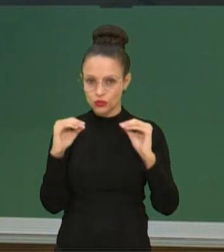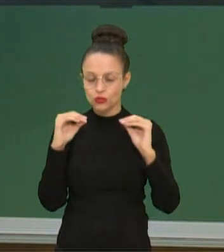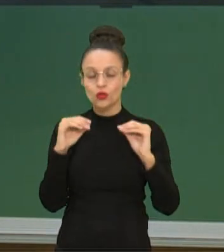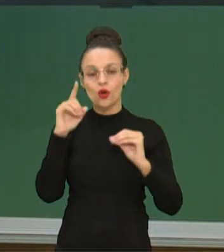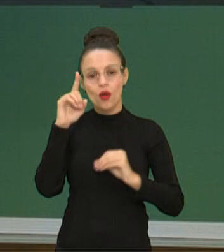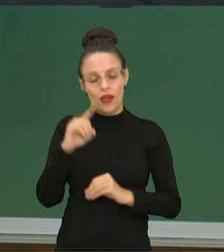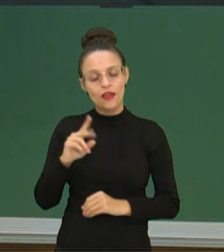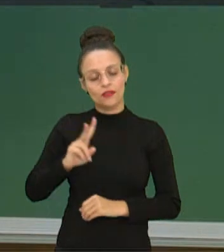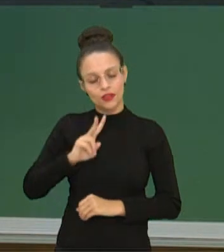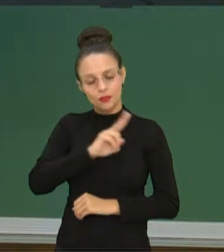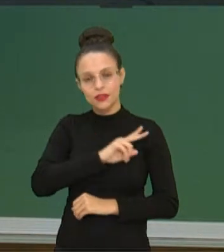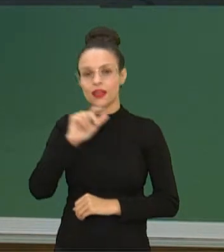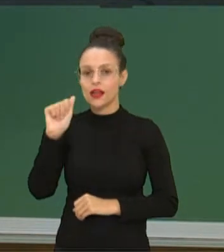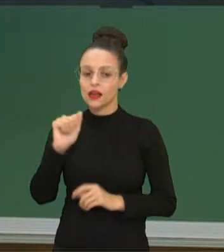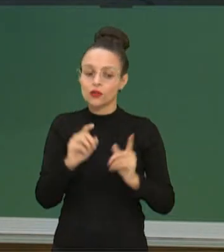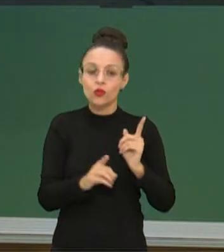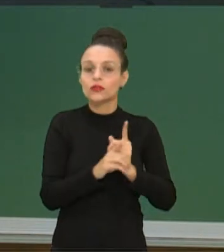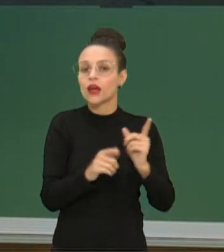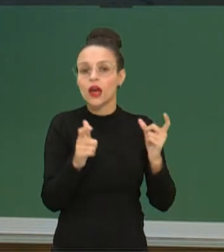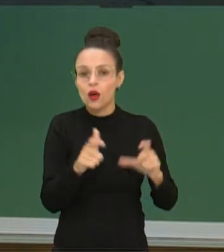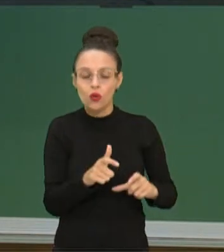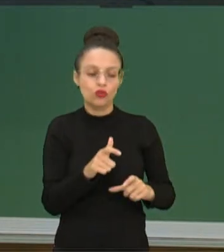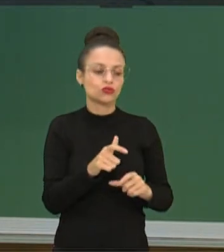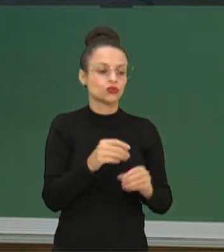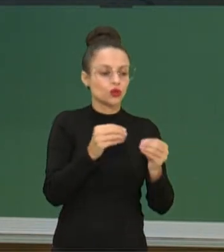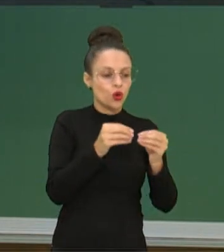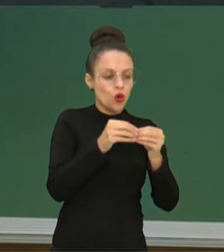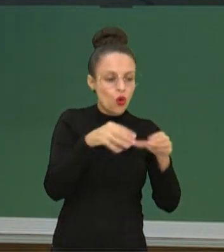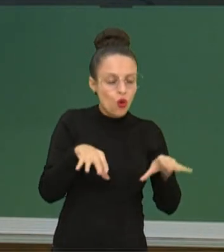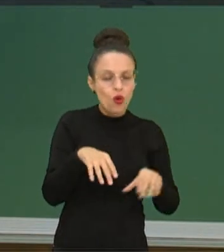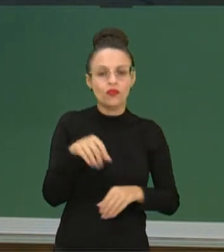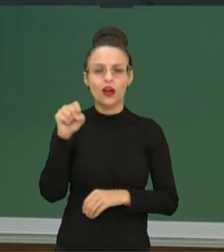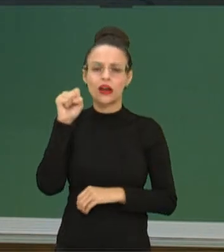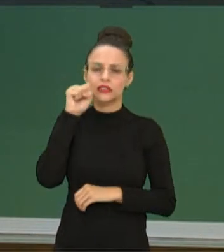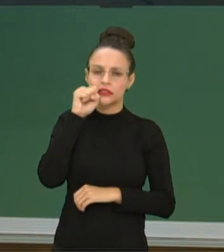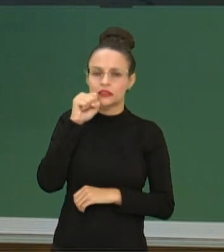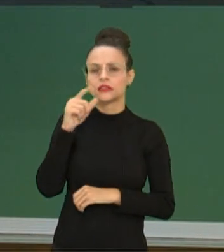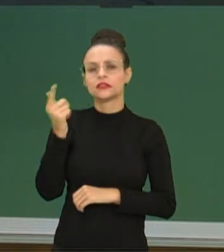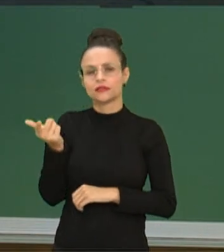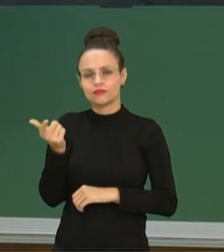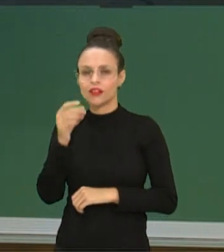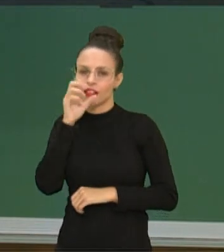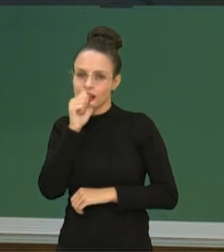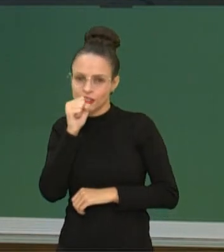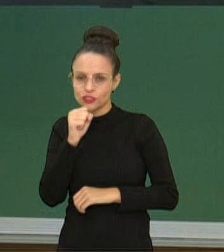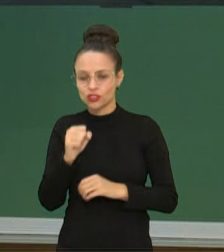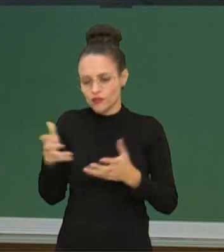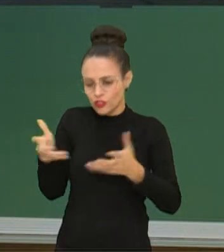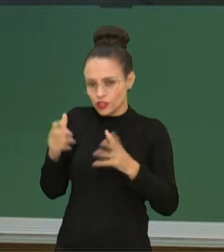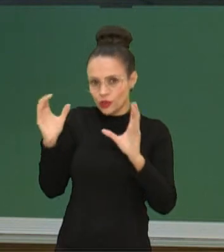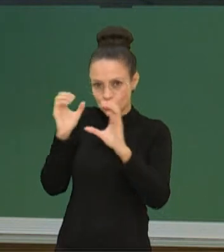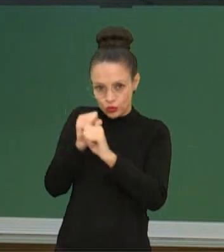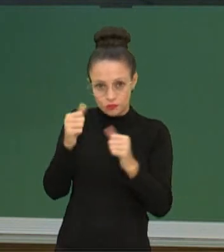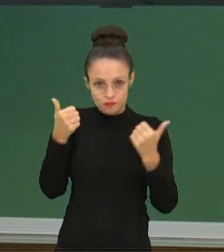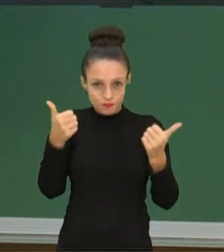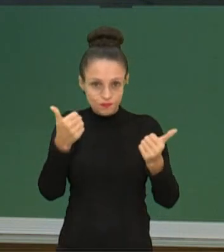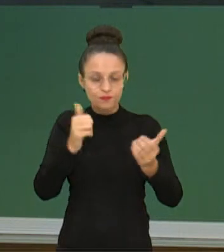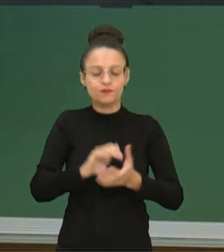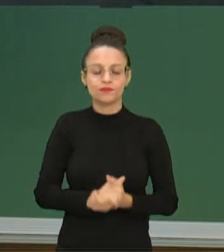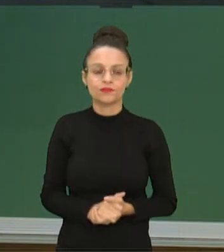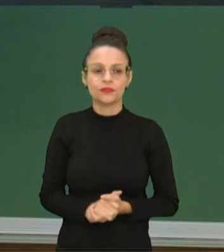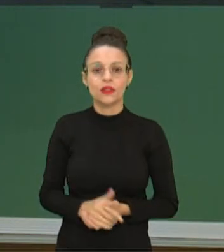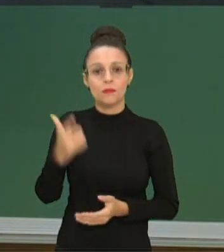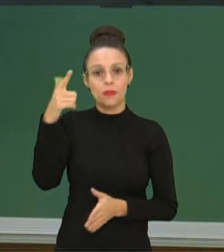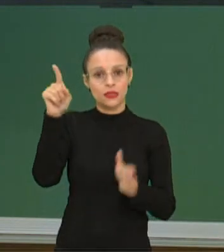gema do ovo, por exemplo, né, na laranja, na cenoura, nos vegetais escuros, beleza? Mais